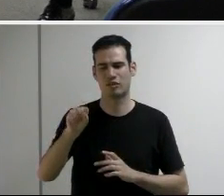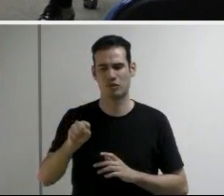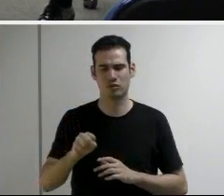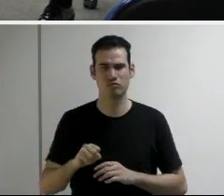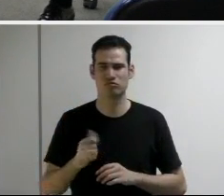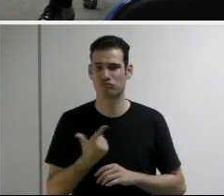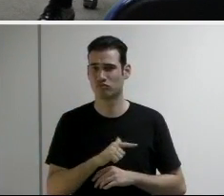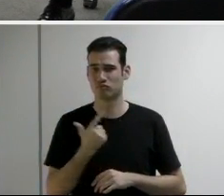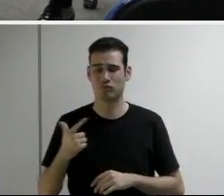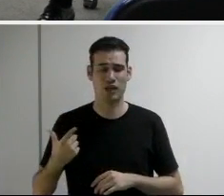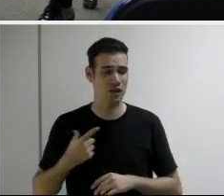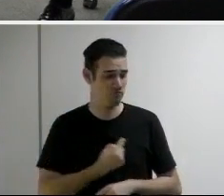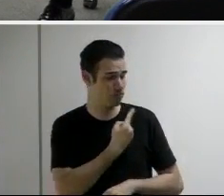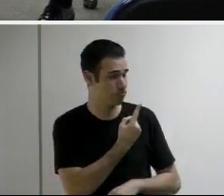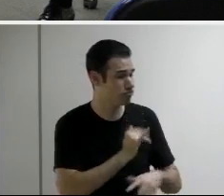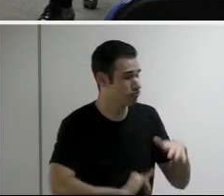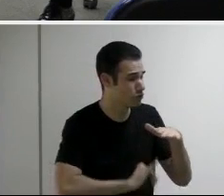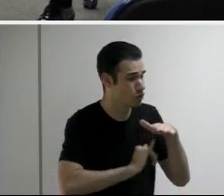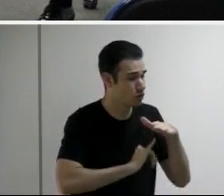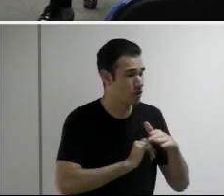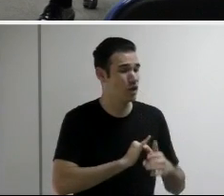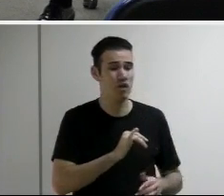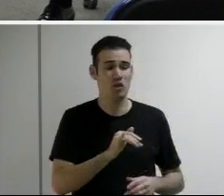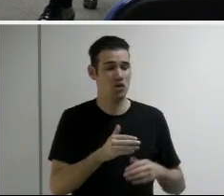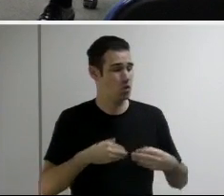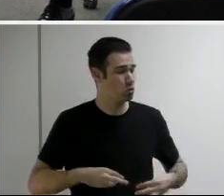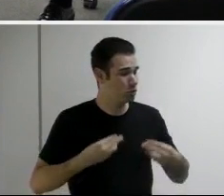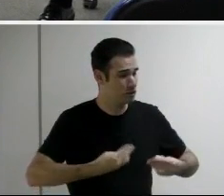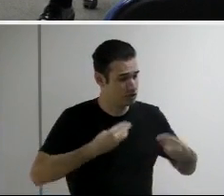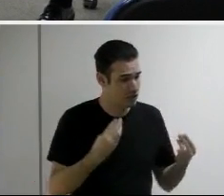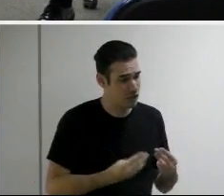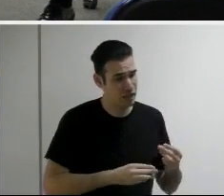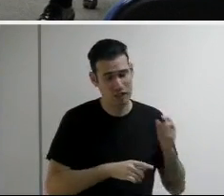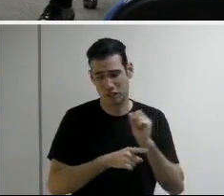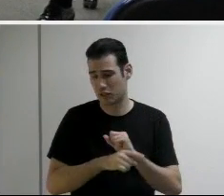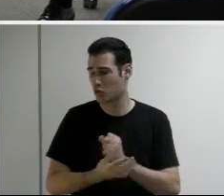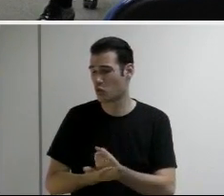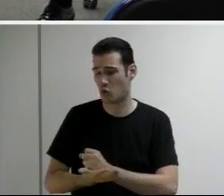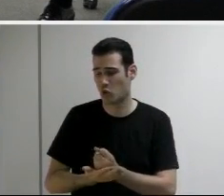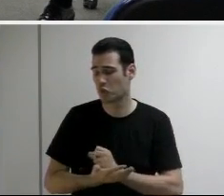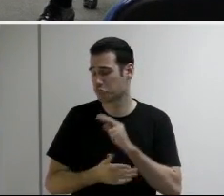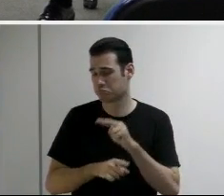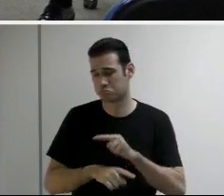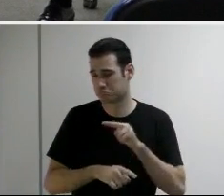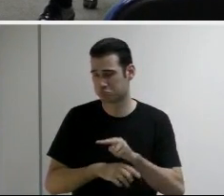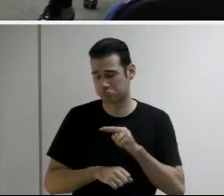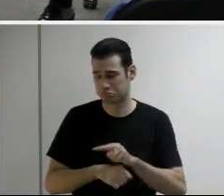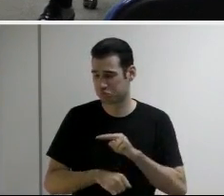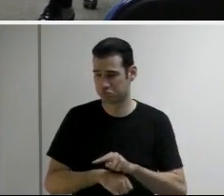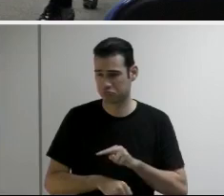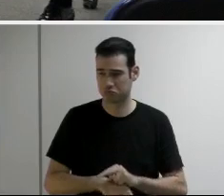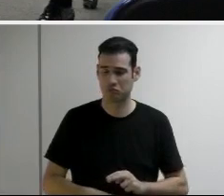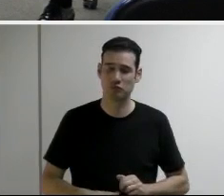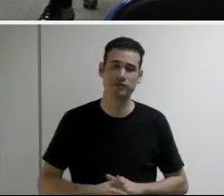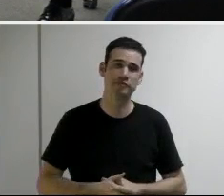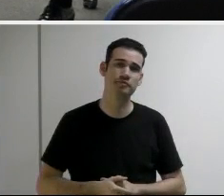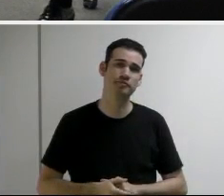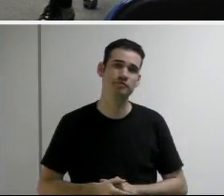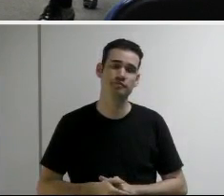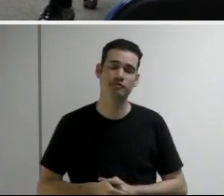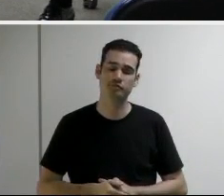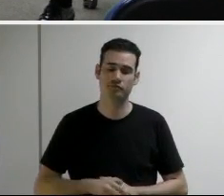uma entidade que possa ser autonomamente regulada, e mesmo que possa, ele é somente uma parte de uma teia intricada